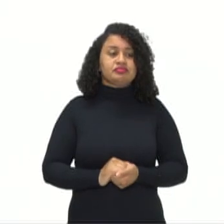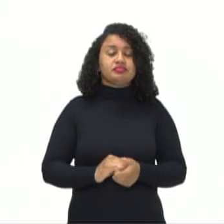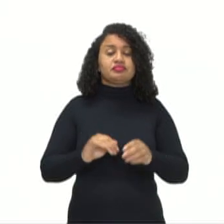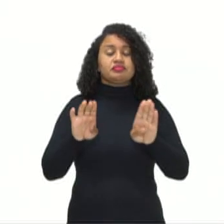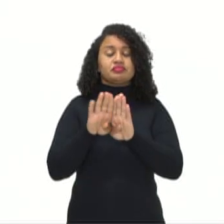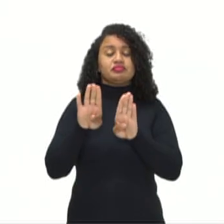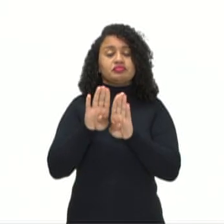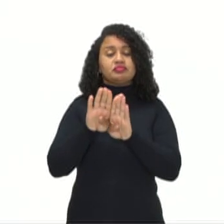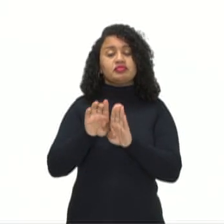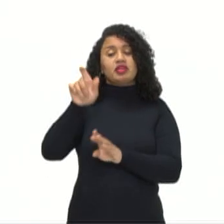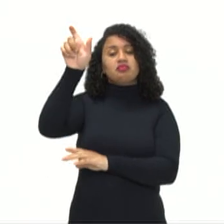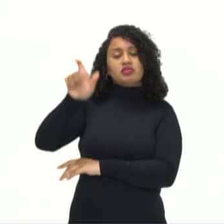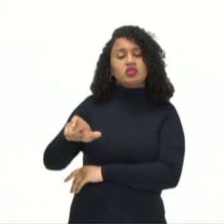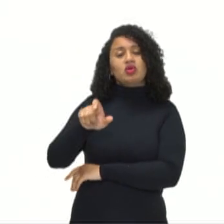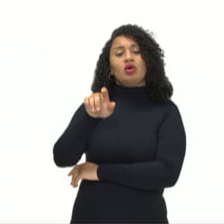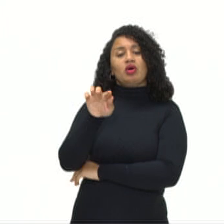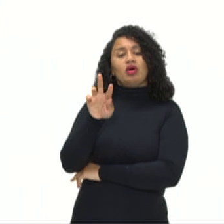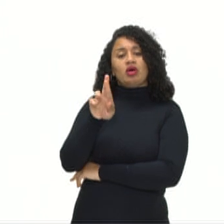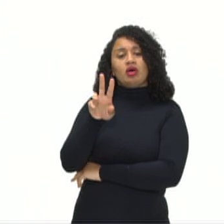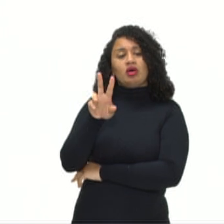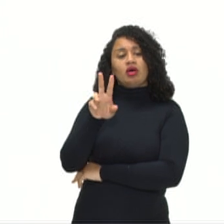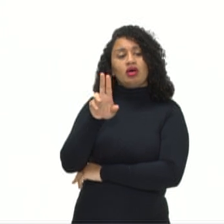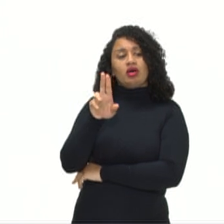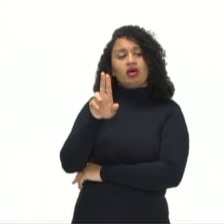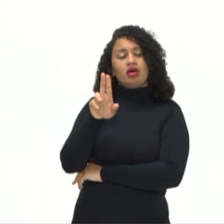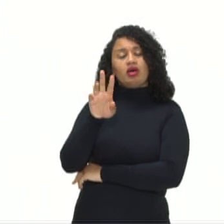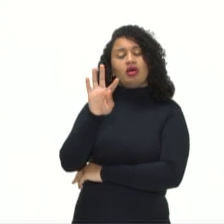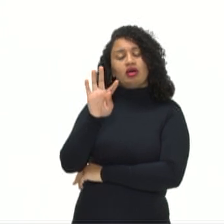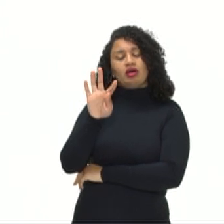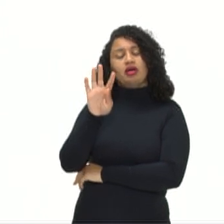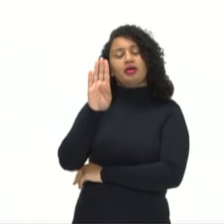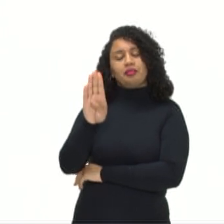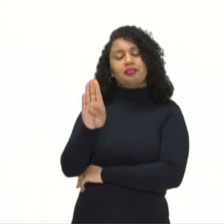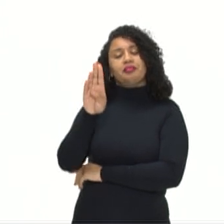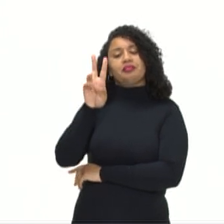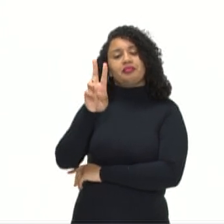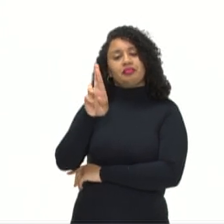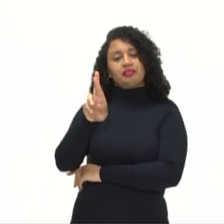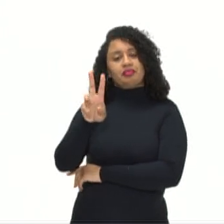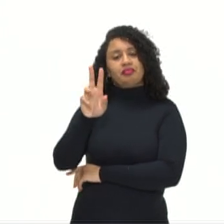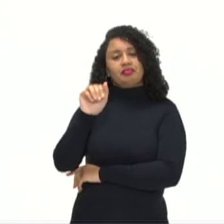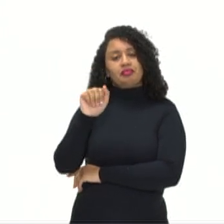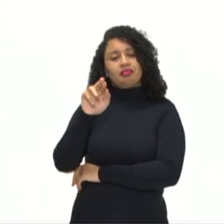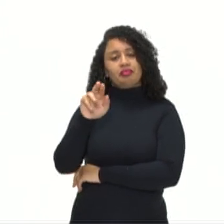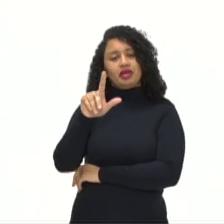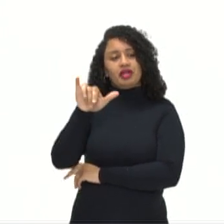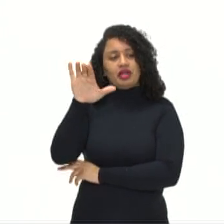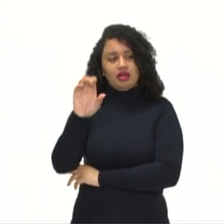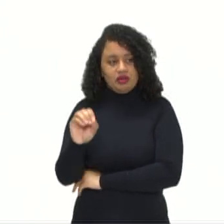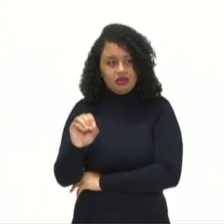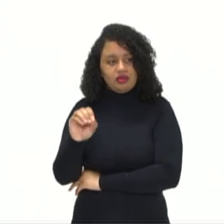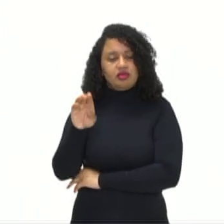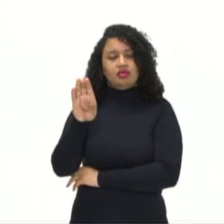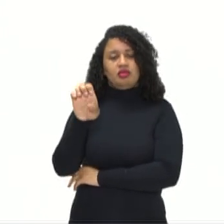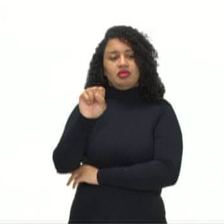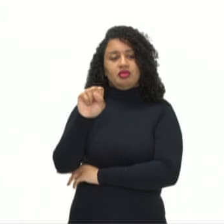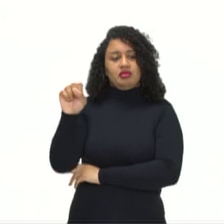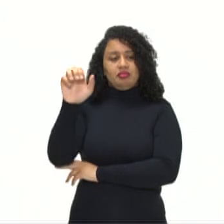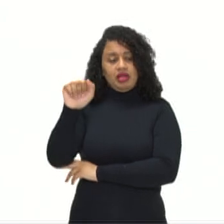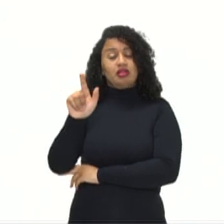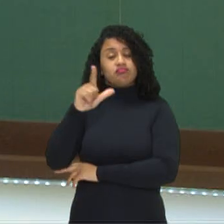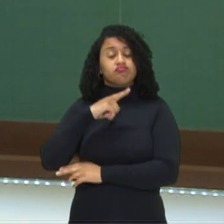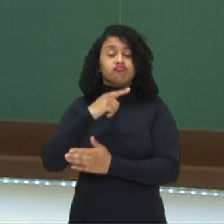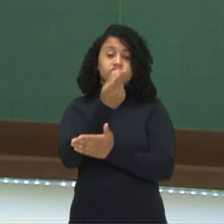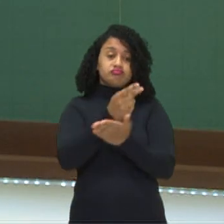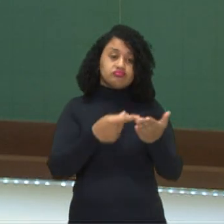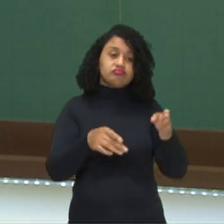Braulio Bessa, né, também um exemplo da nossa identidade, né? Ele, que é um poeta, cordelista,